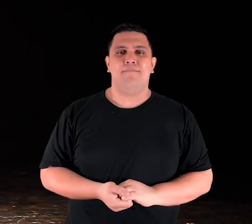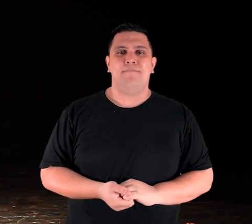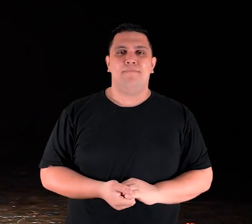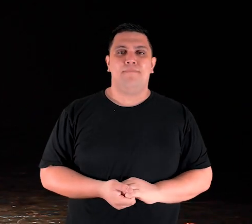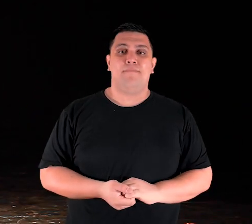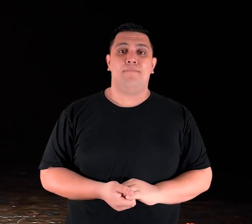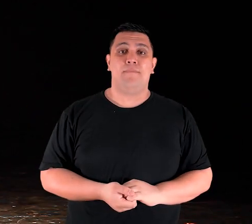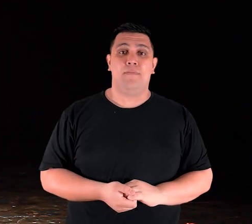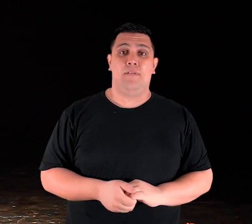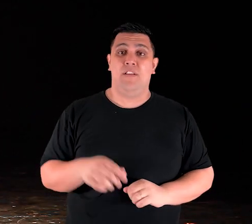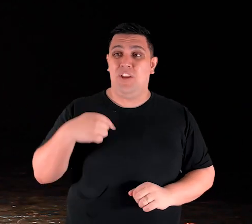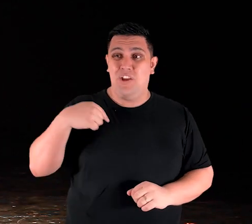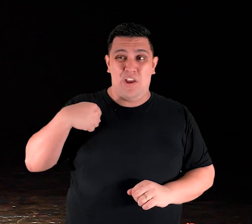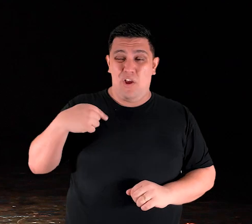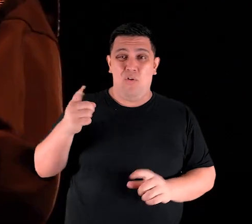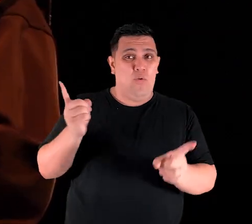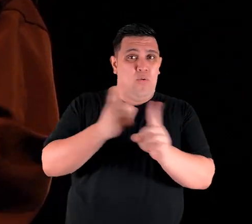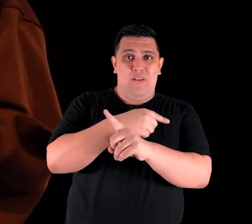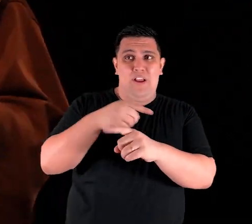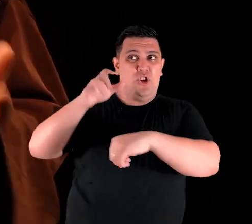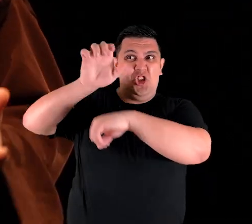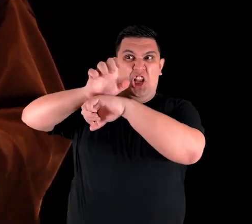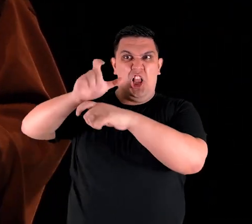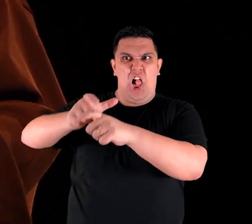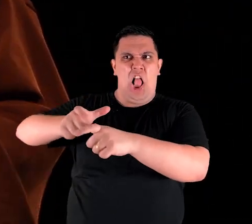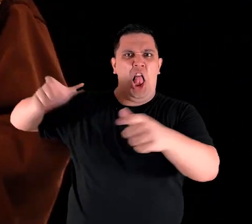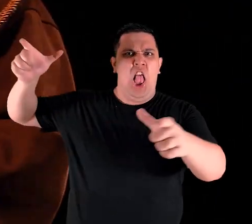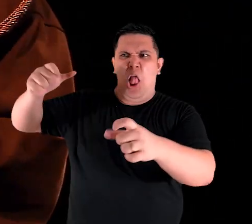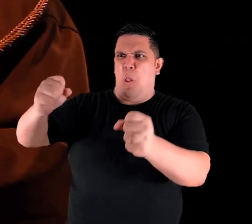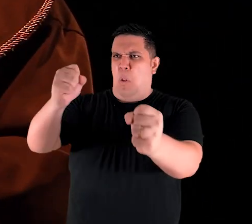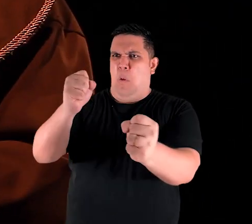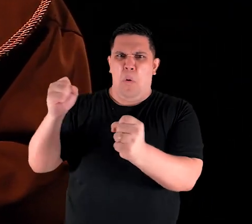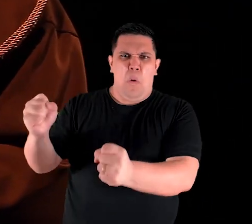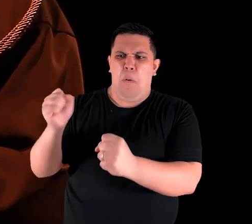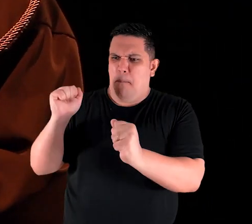Ao invés de um Estado grande, tão poderoso que pode